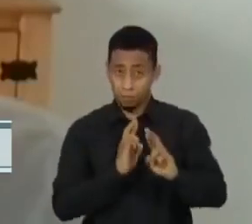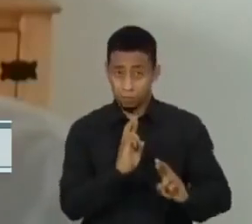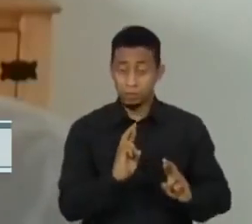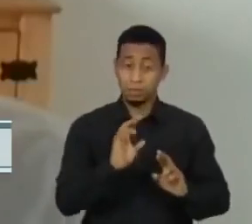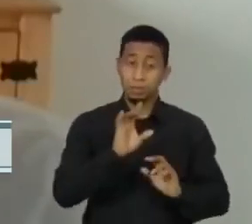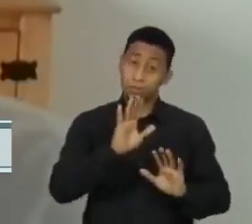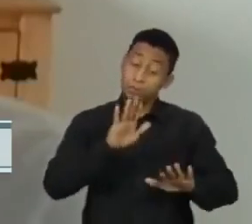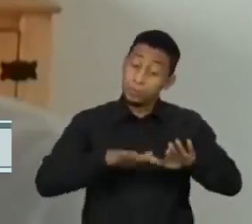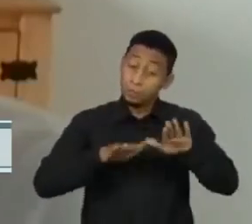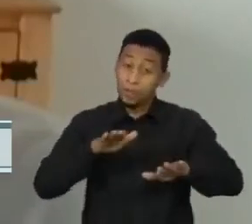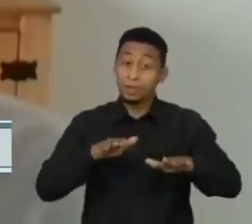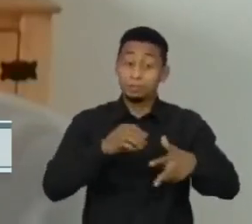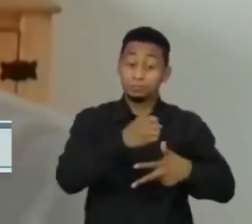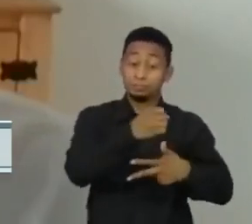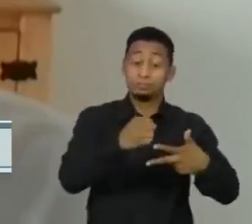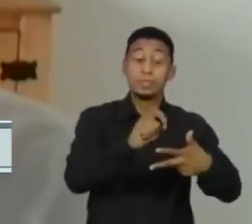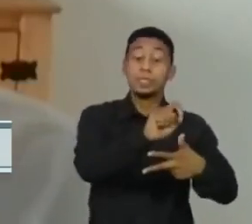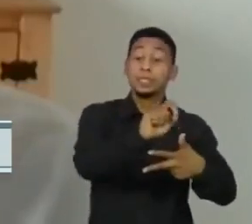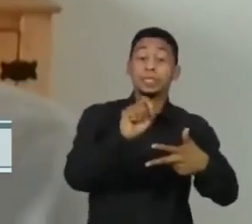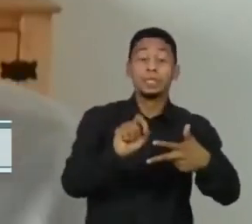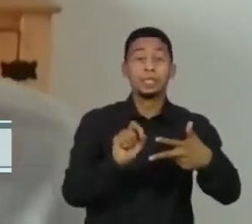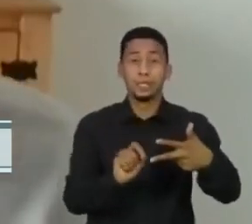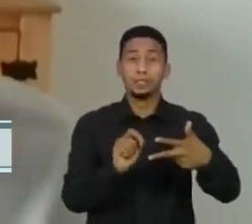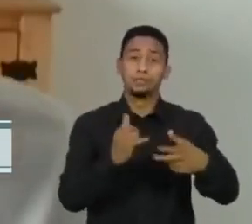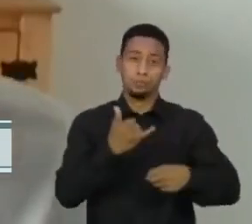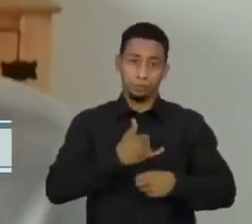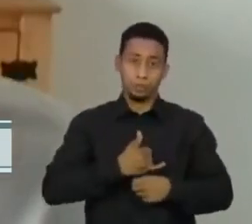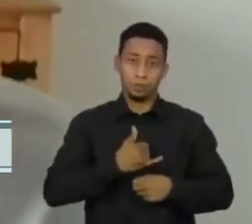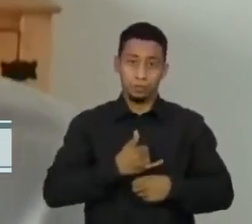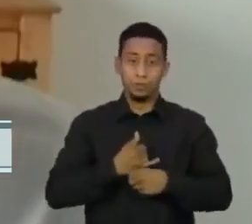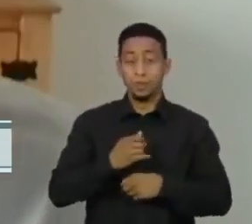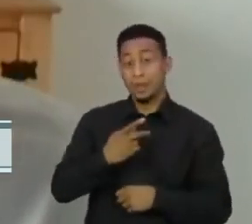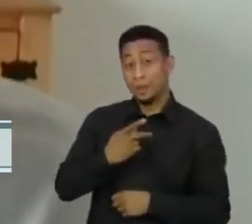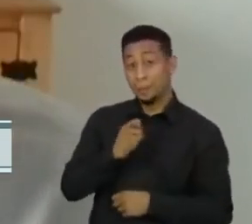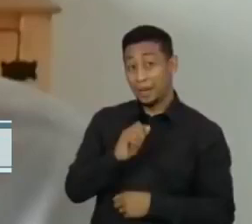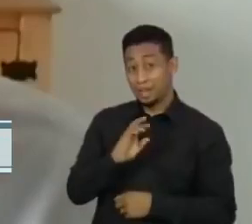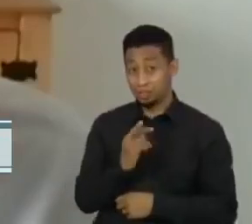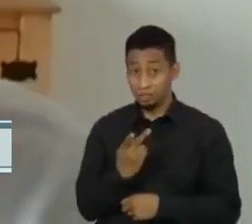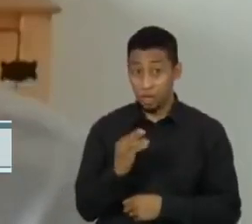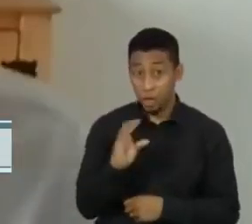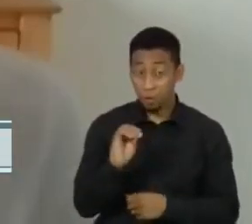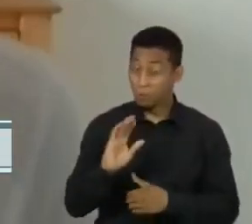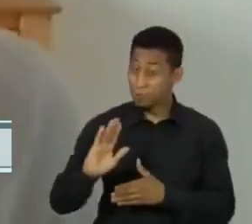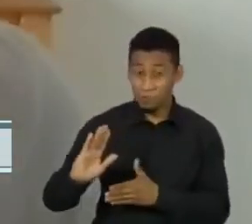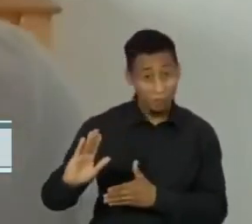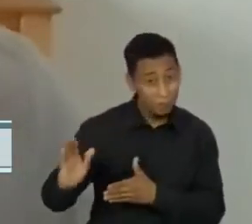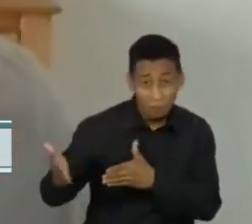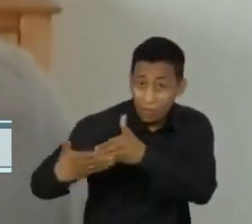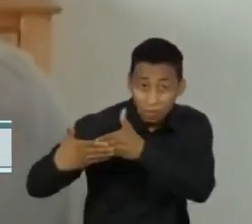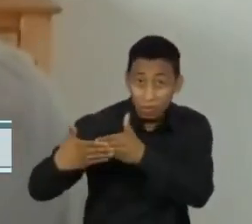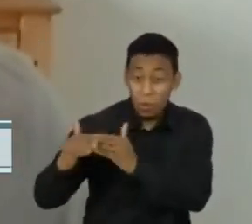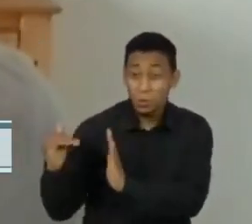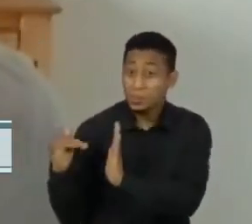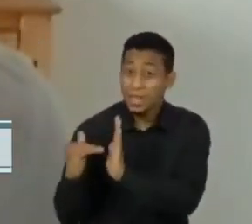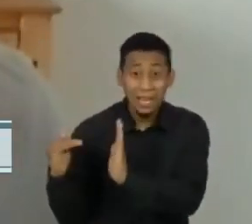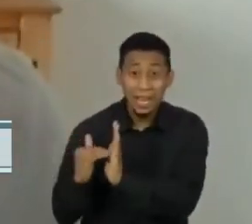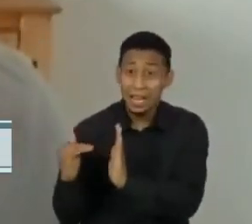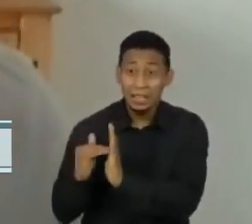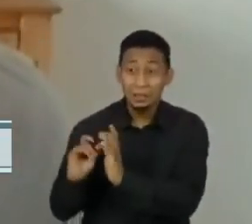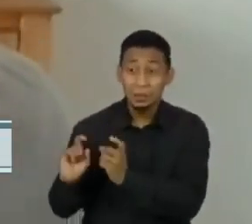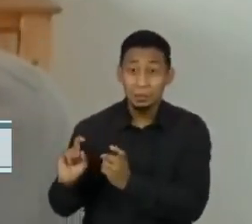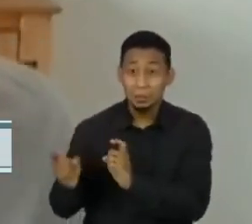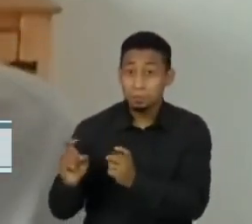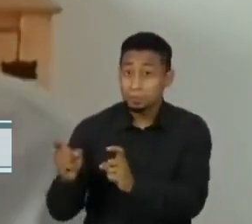entre os chefes dos poderes. Pacheco fechou o Senado, né? Suspendeu as atividades do